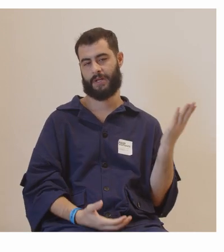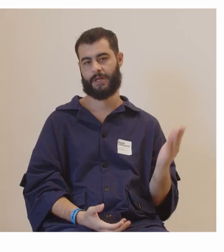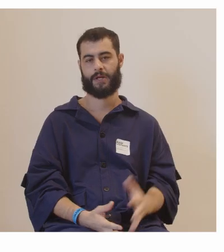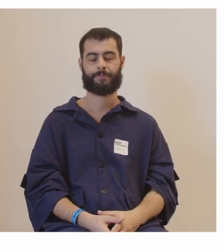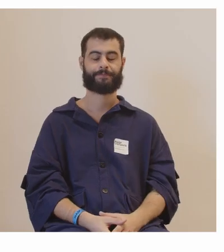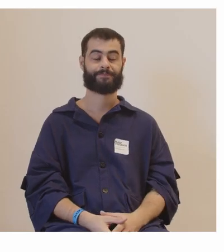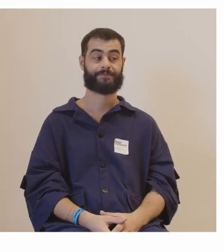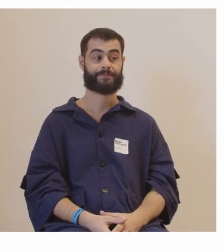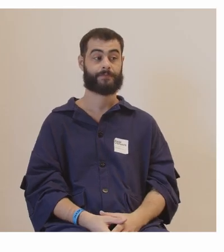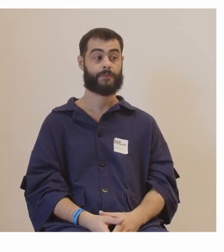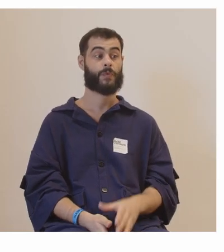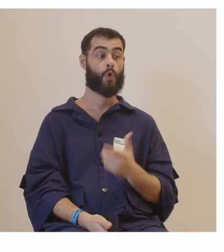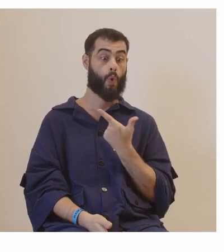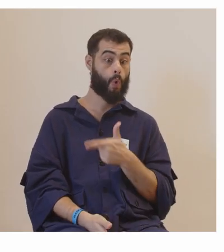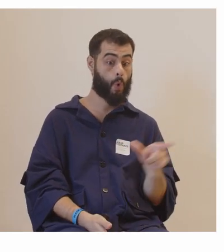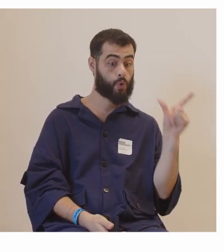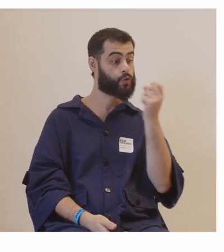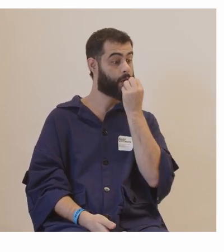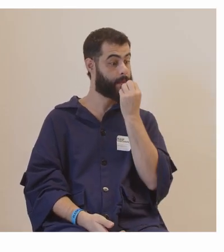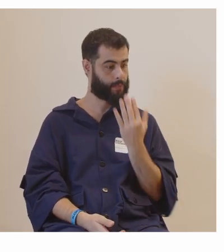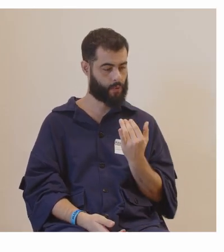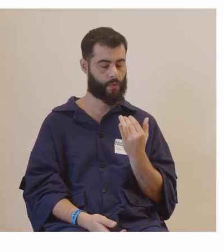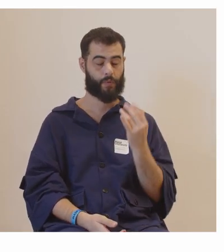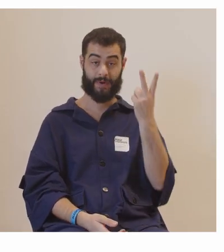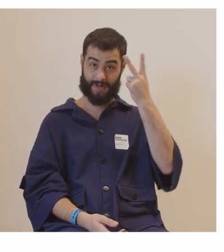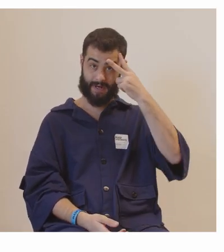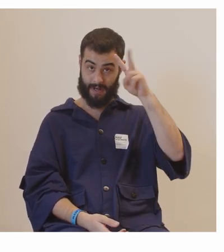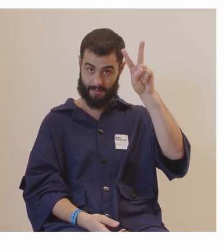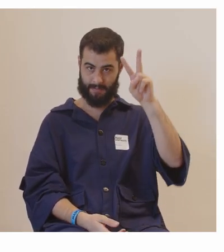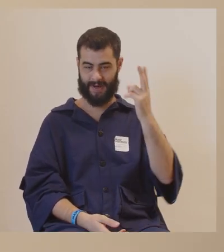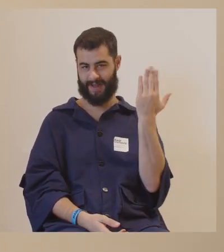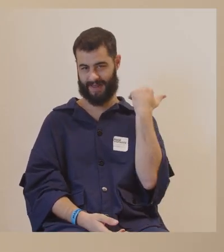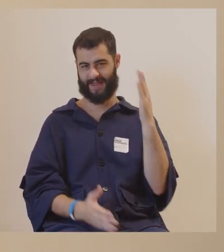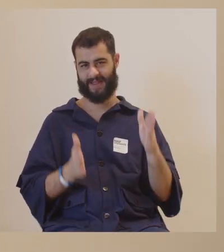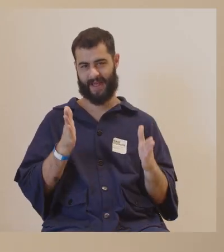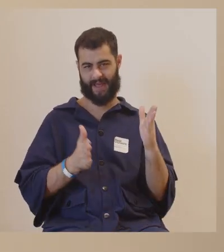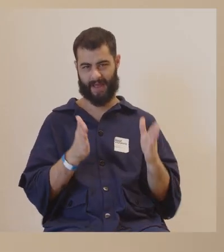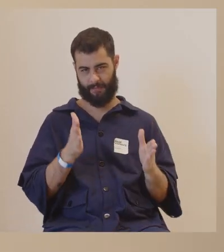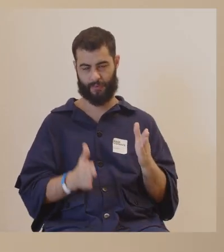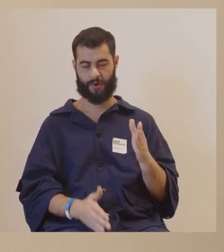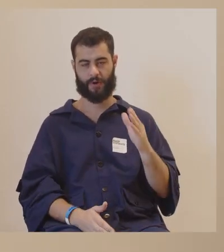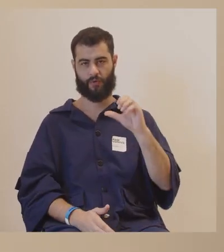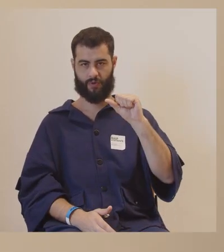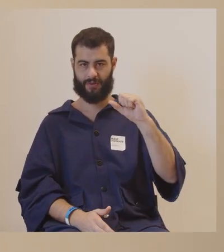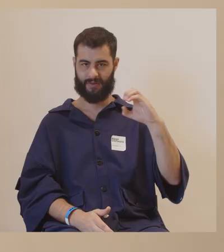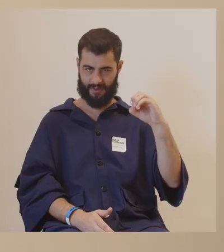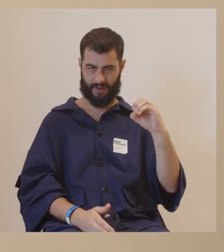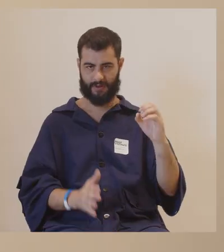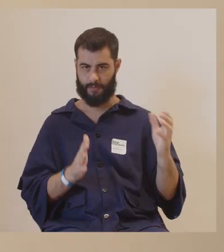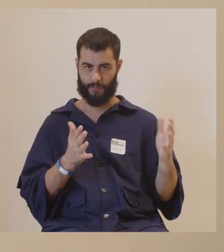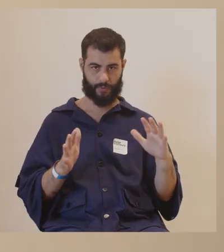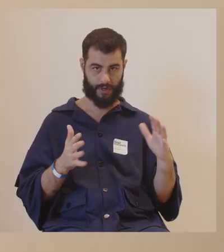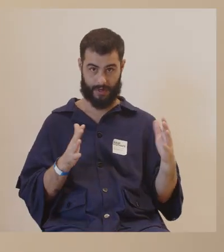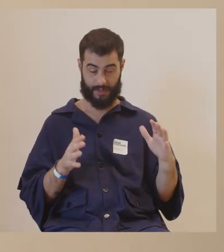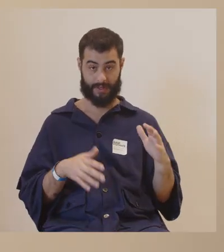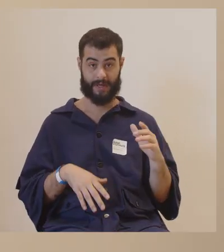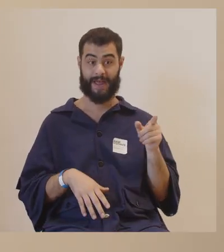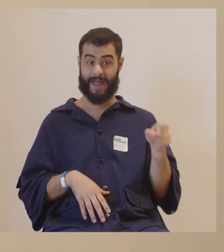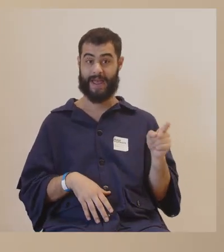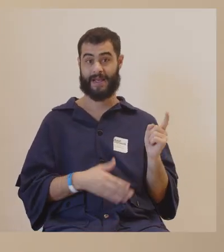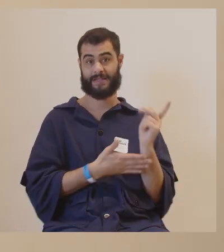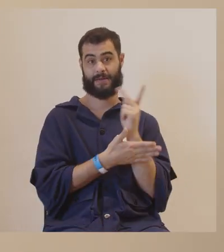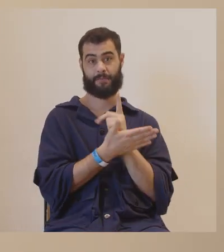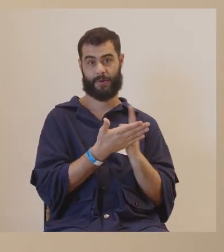que é importante lembrar é que, nos anos 80, sobretudo, a pintura impressionista foi muito reavaliada pela